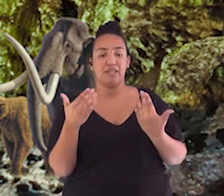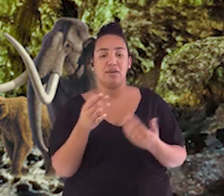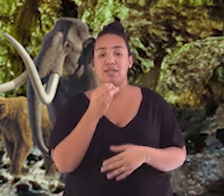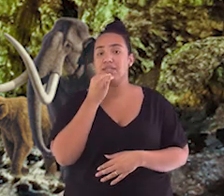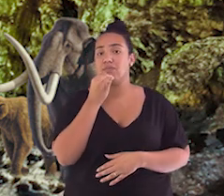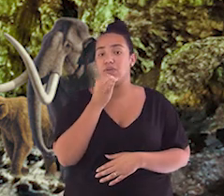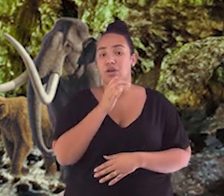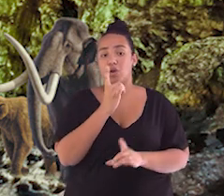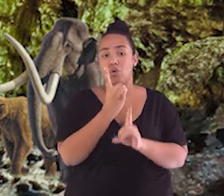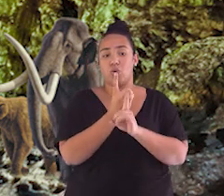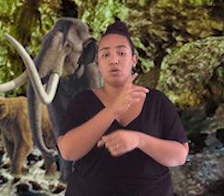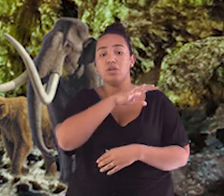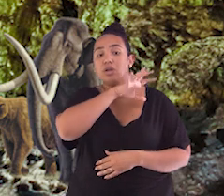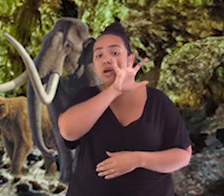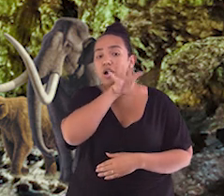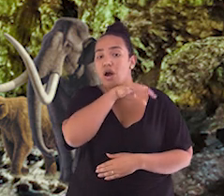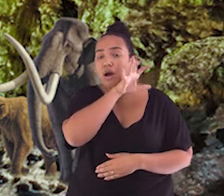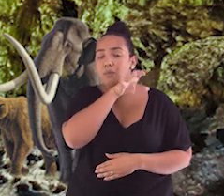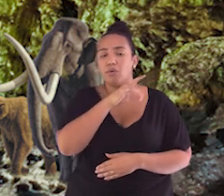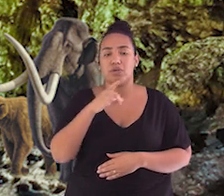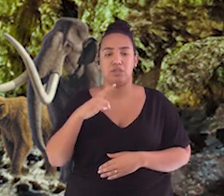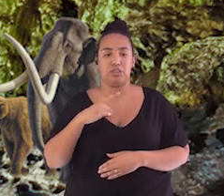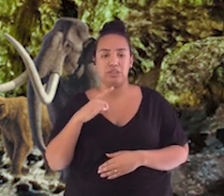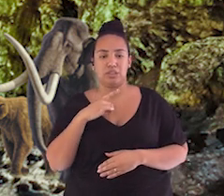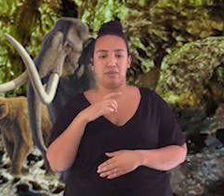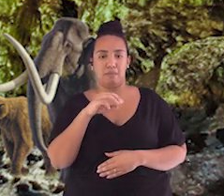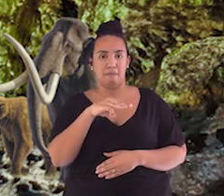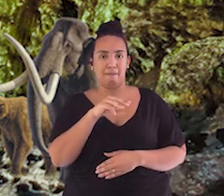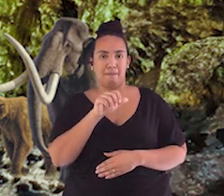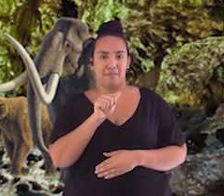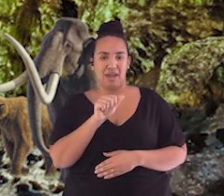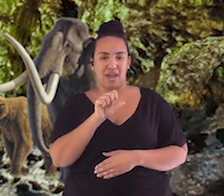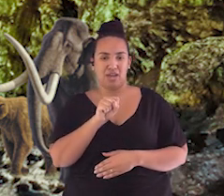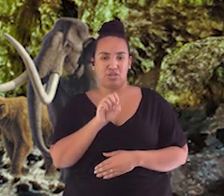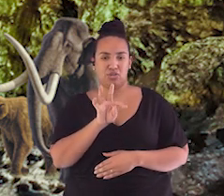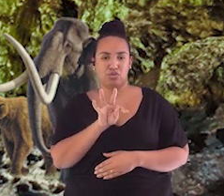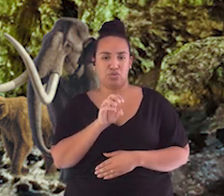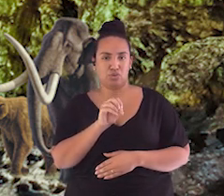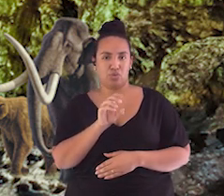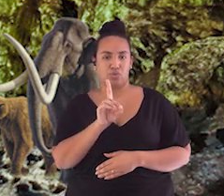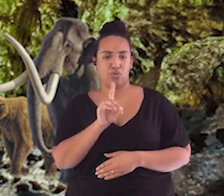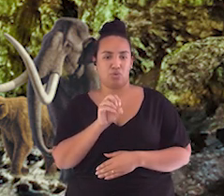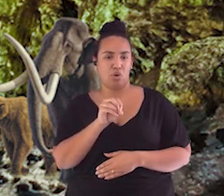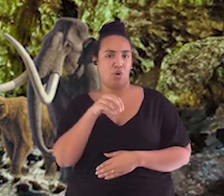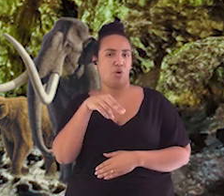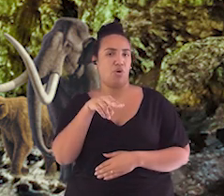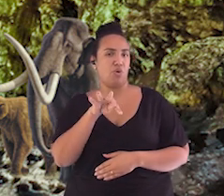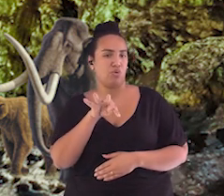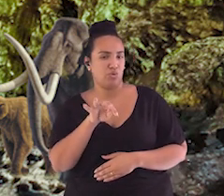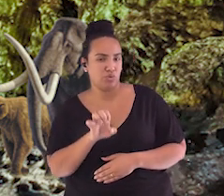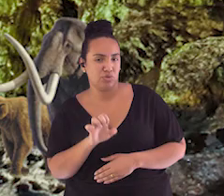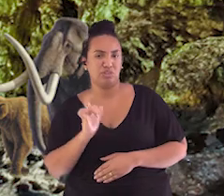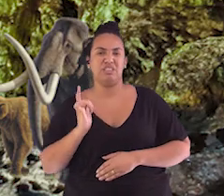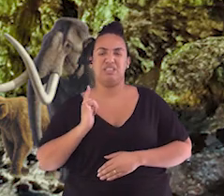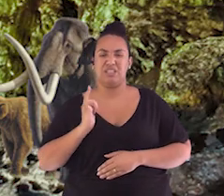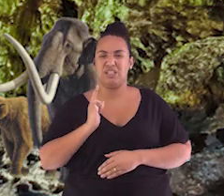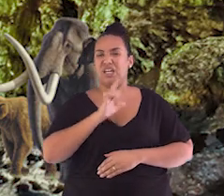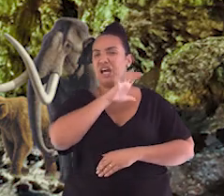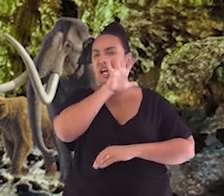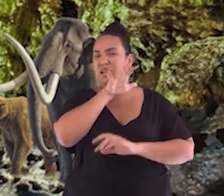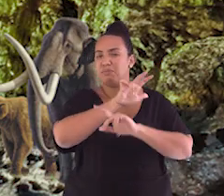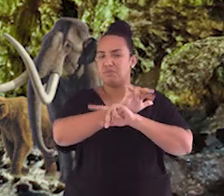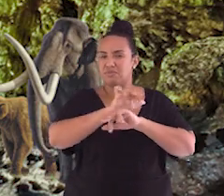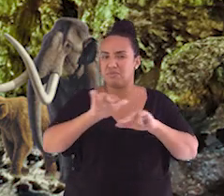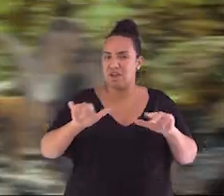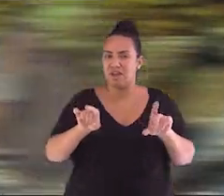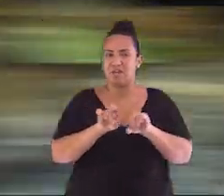encontrados, havia o tigre dente de sabre, mastodontes, preguiça gigante, capivaras de 2 metros e até onças